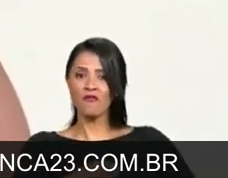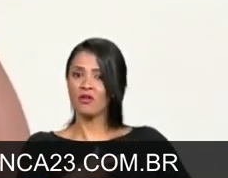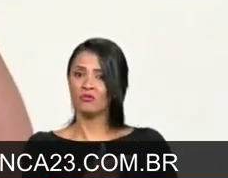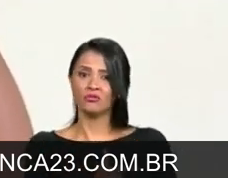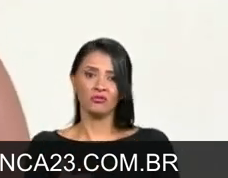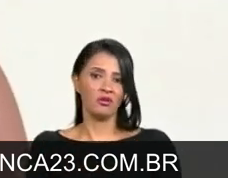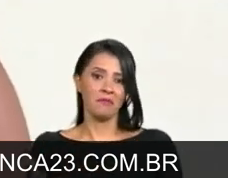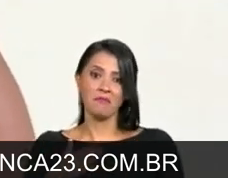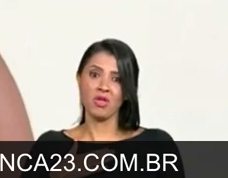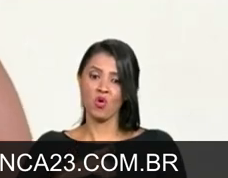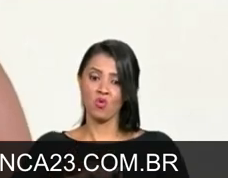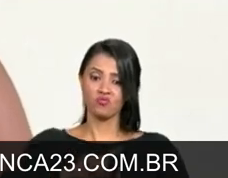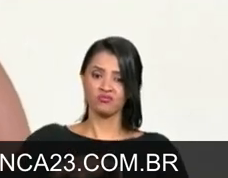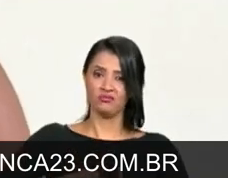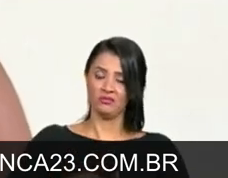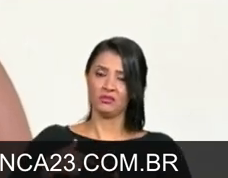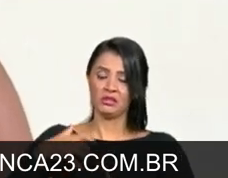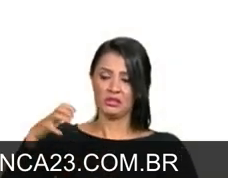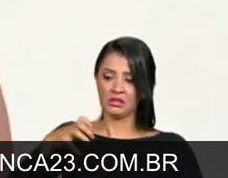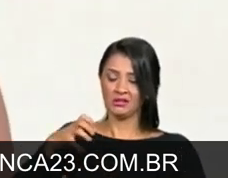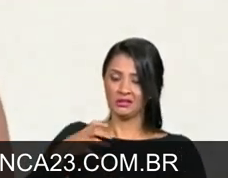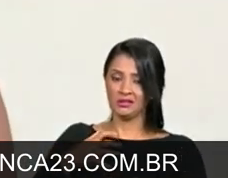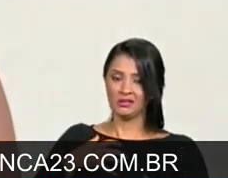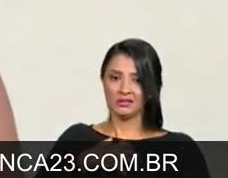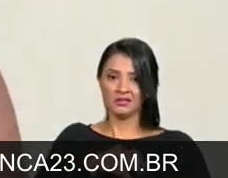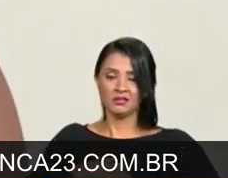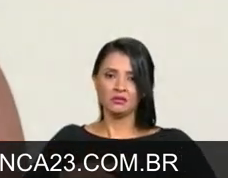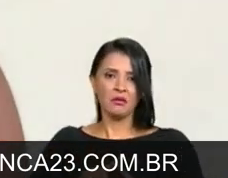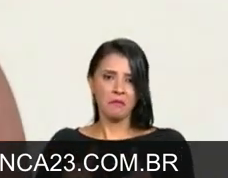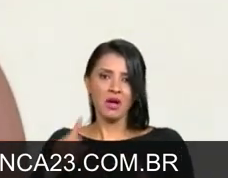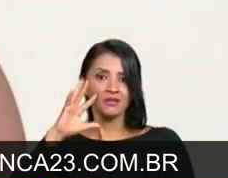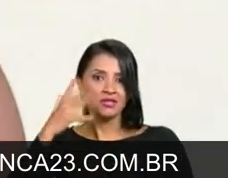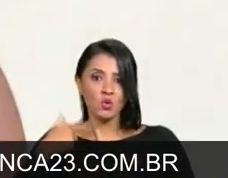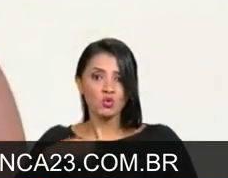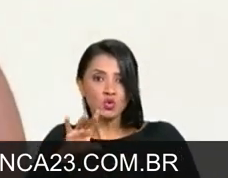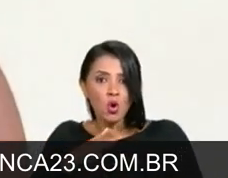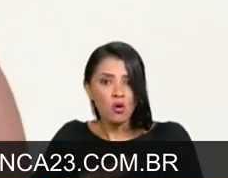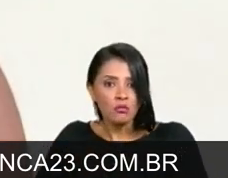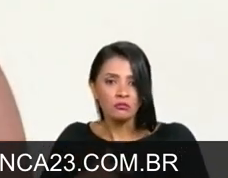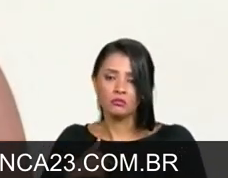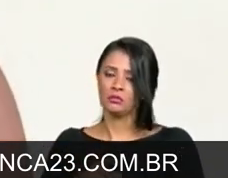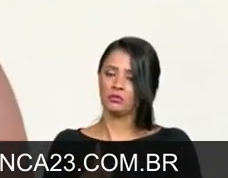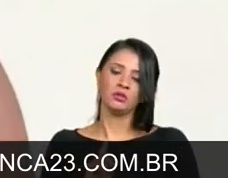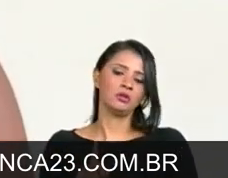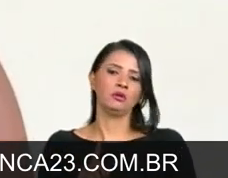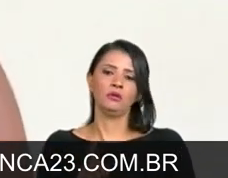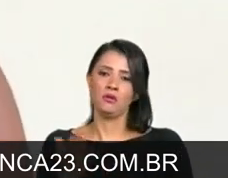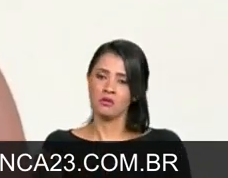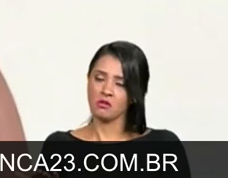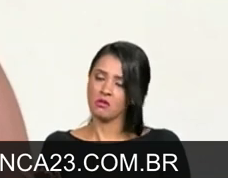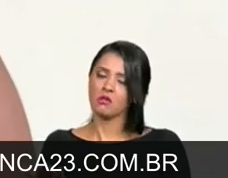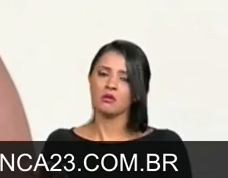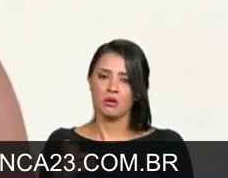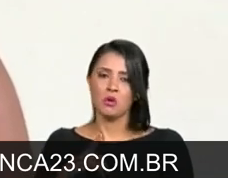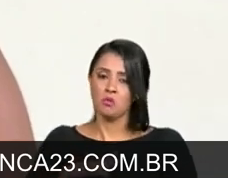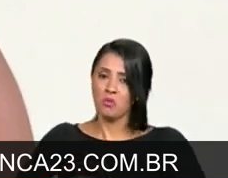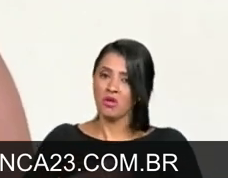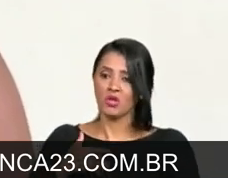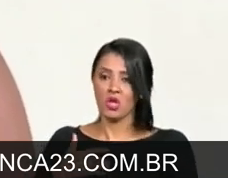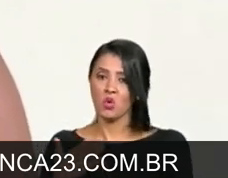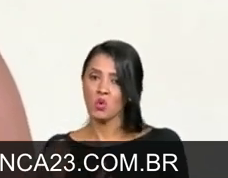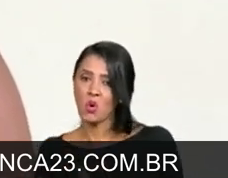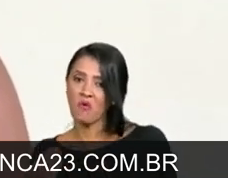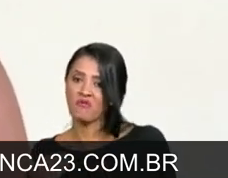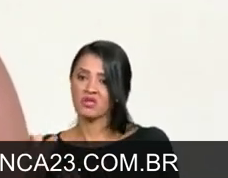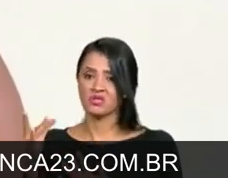biológico, mexia um pouco, mas não era uma decisão só minha, né? Então, em algum momento eu conversei